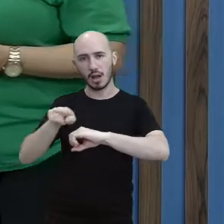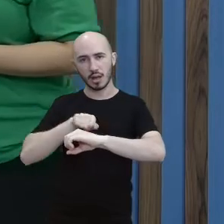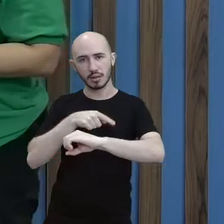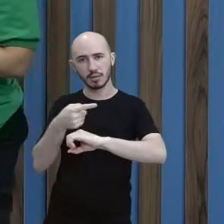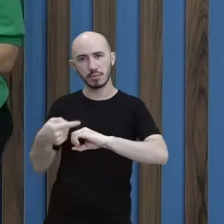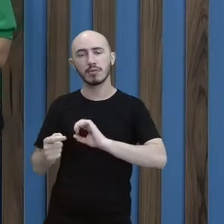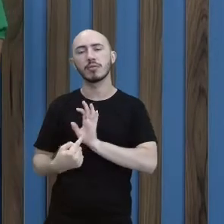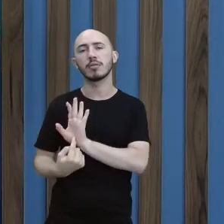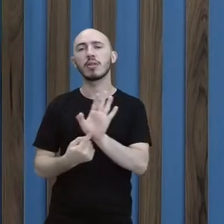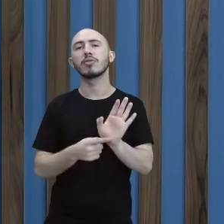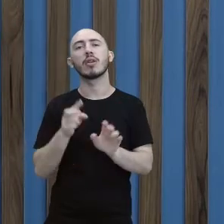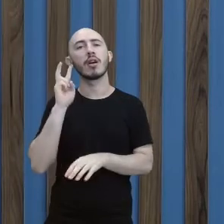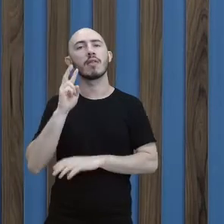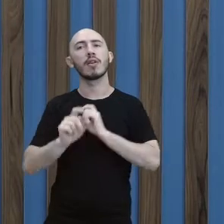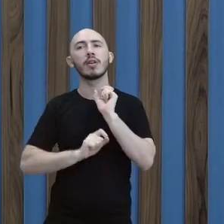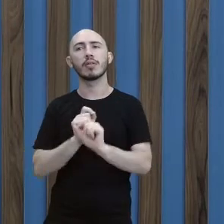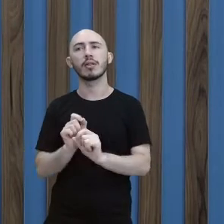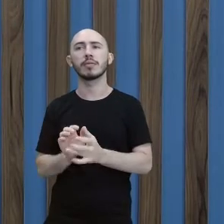a gente vê